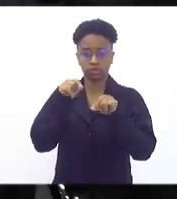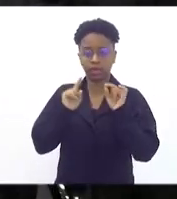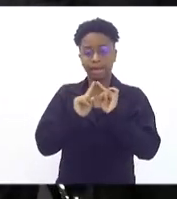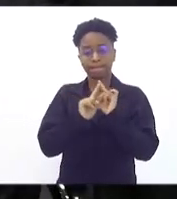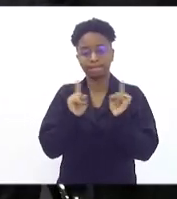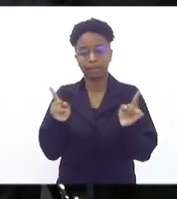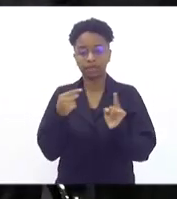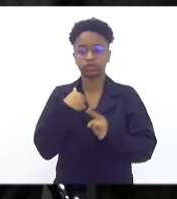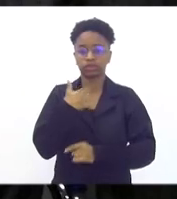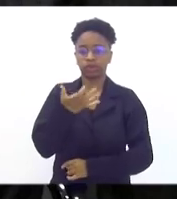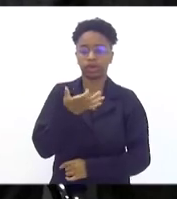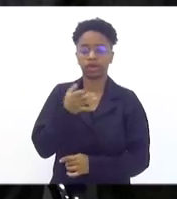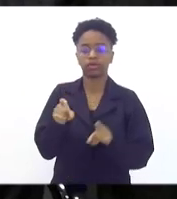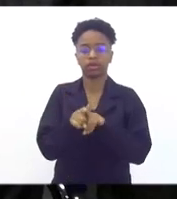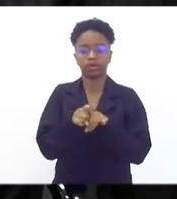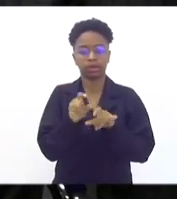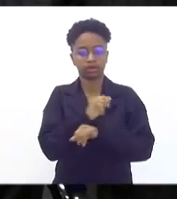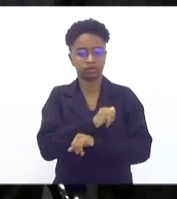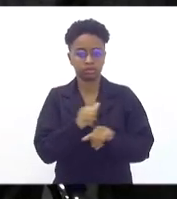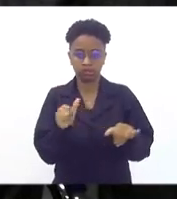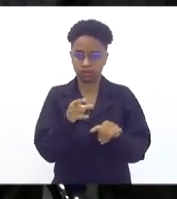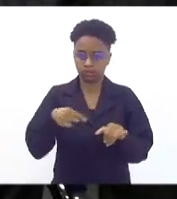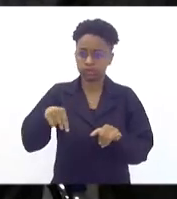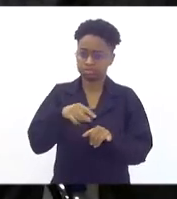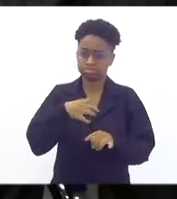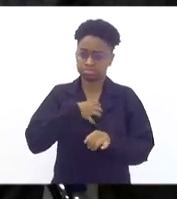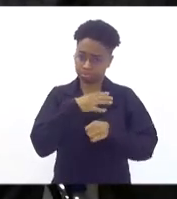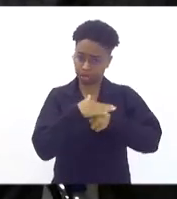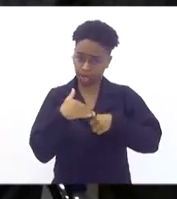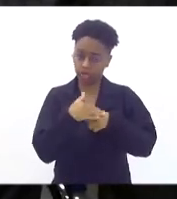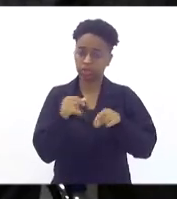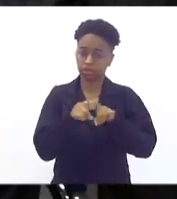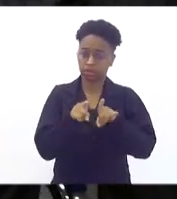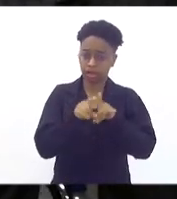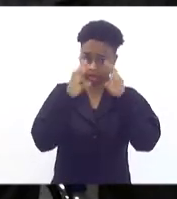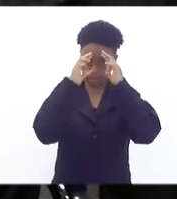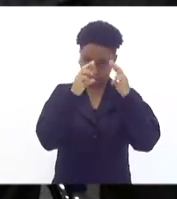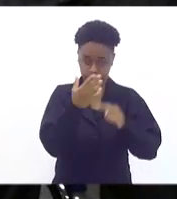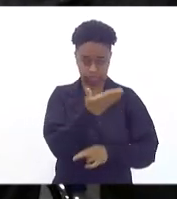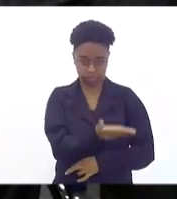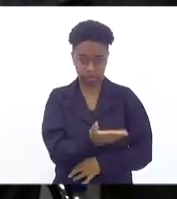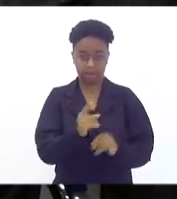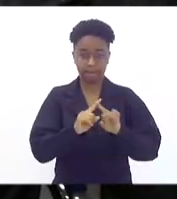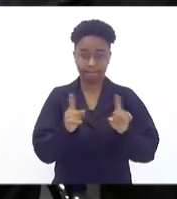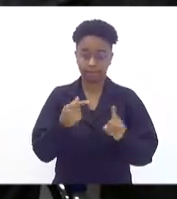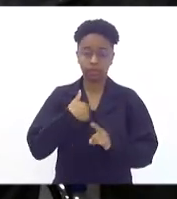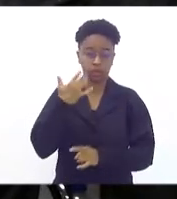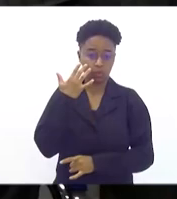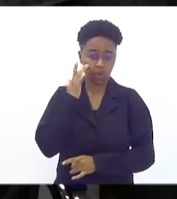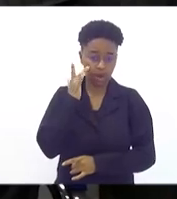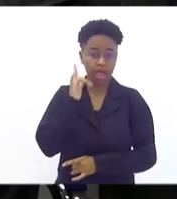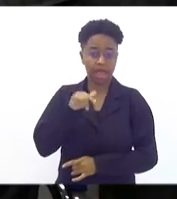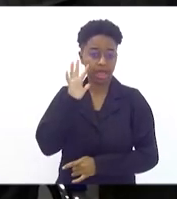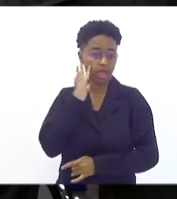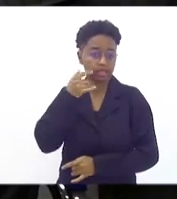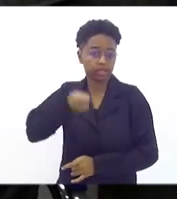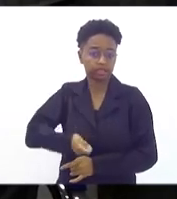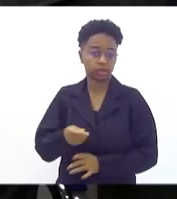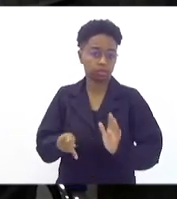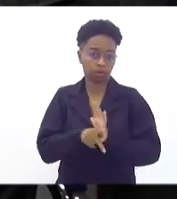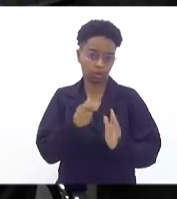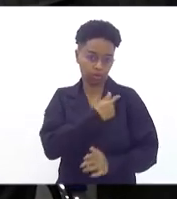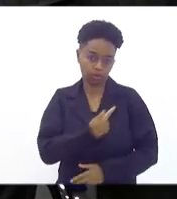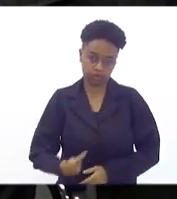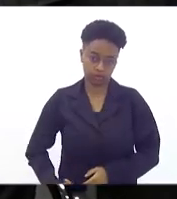quero também dizer Deputado com todo carinho respeito que vocês merecem eu acho que essa é uma decisão do governador Essa